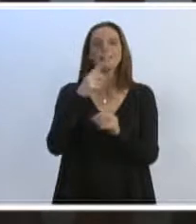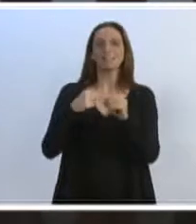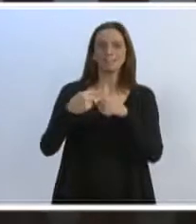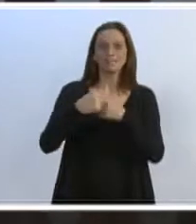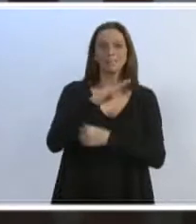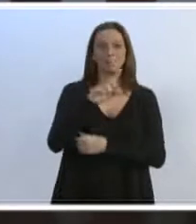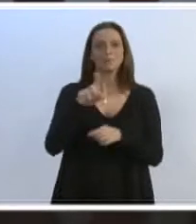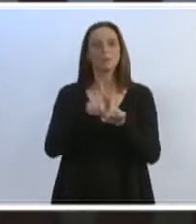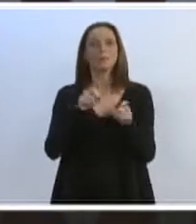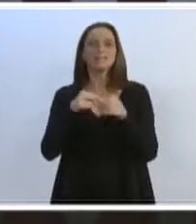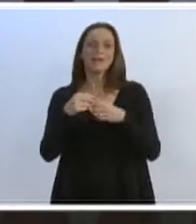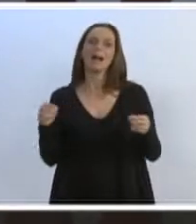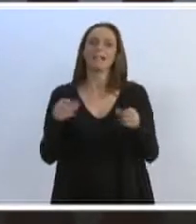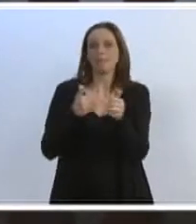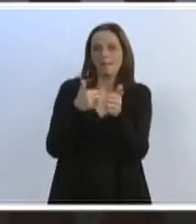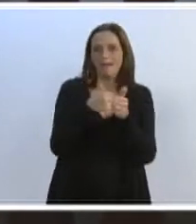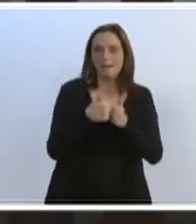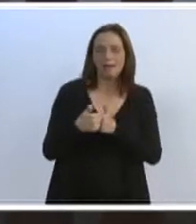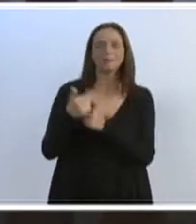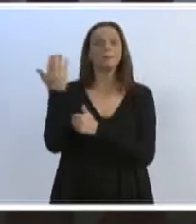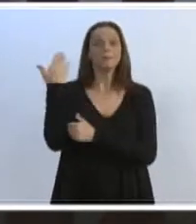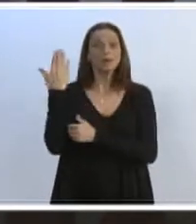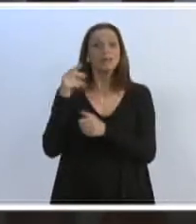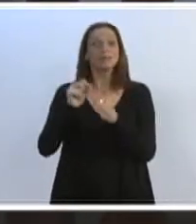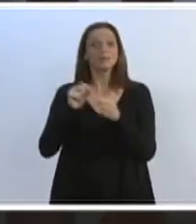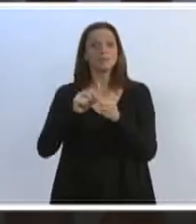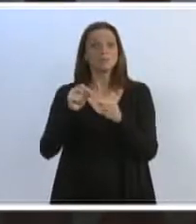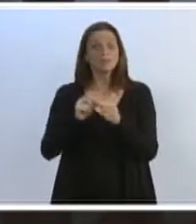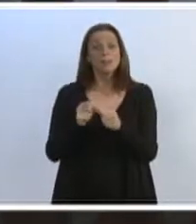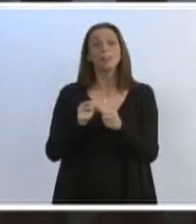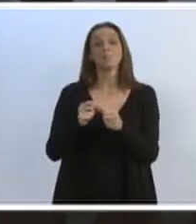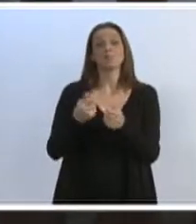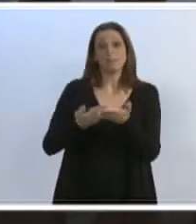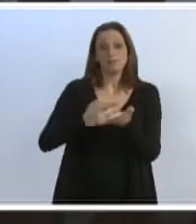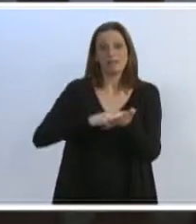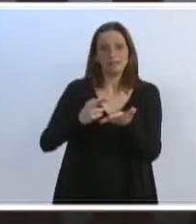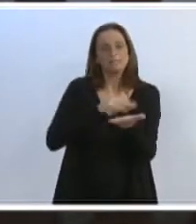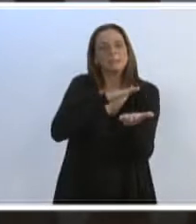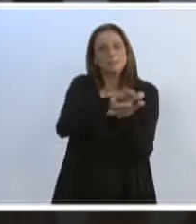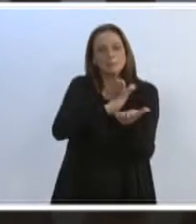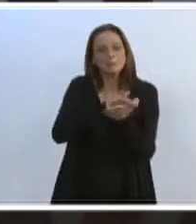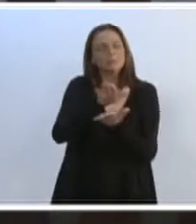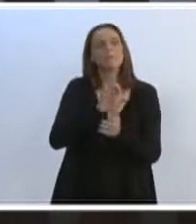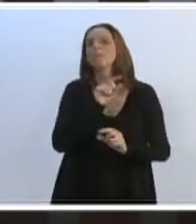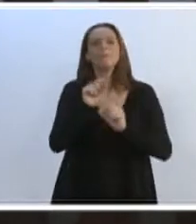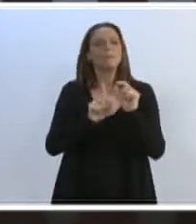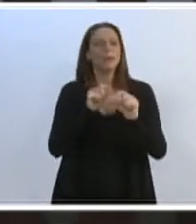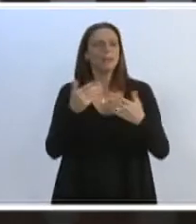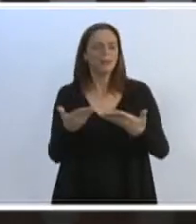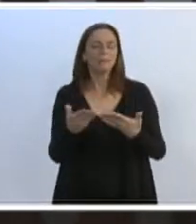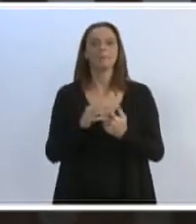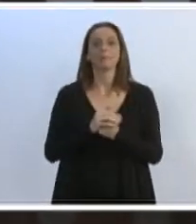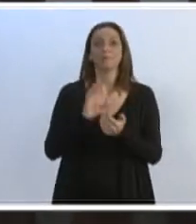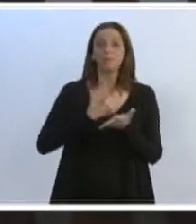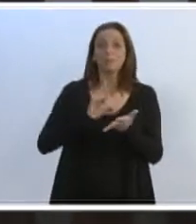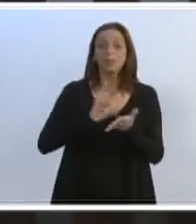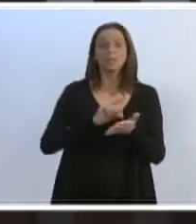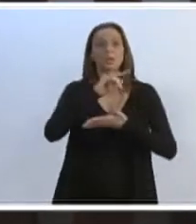mas um registro das obras publicadas por escritores catarinenses, na coluna que se chamava